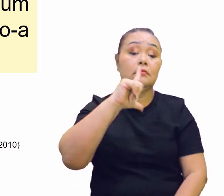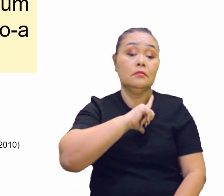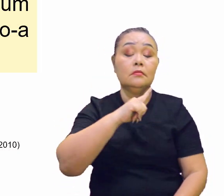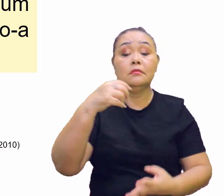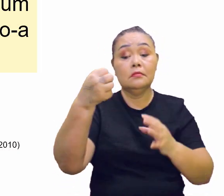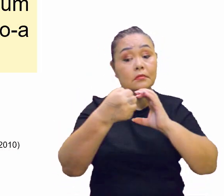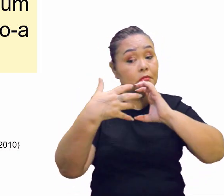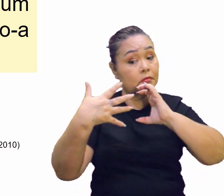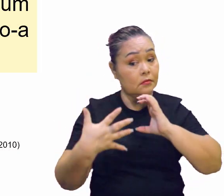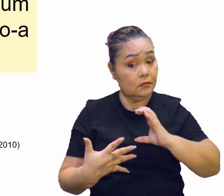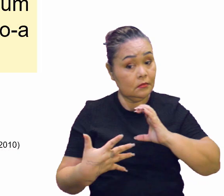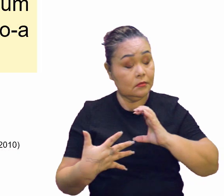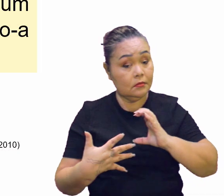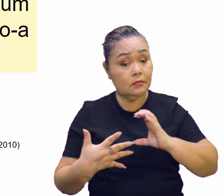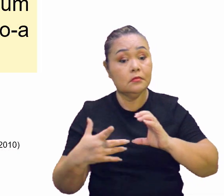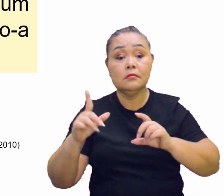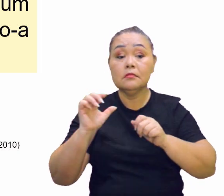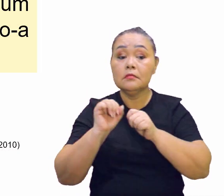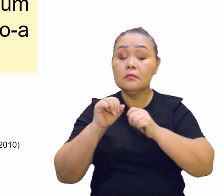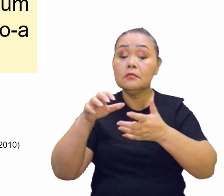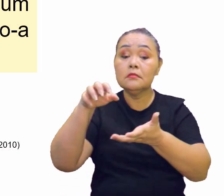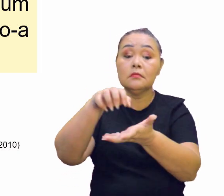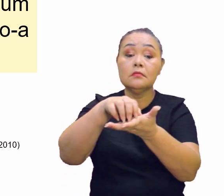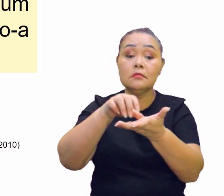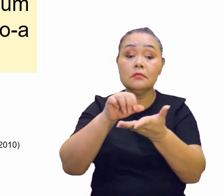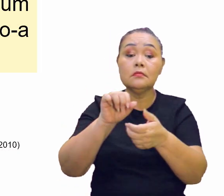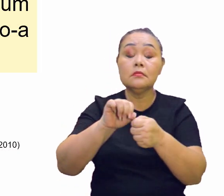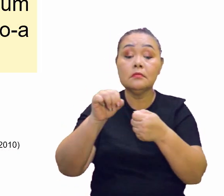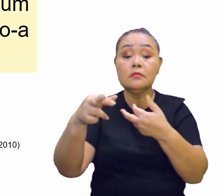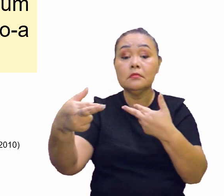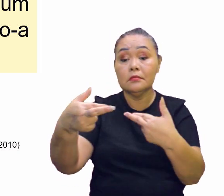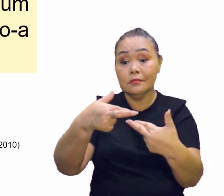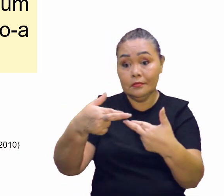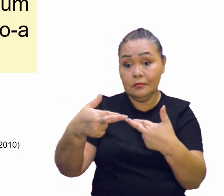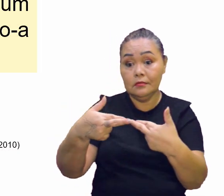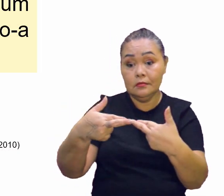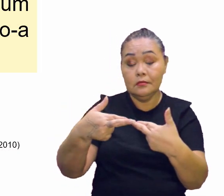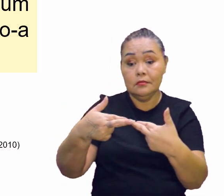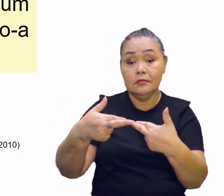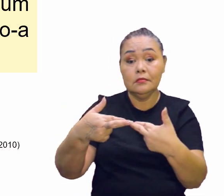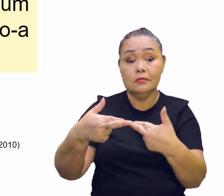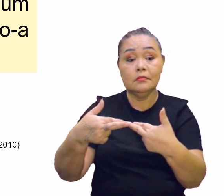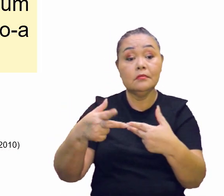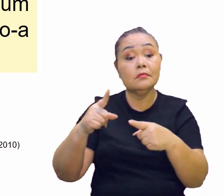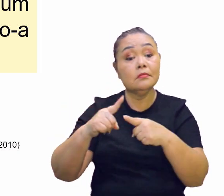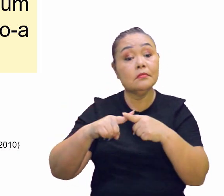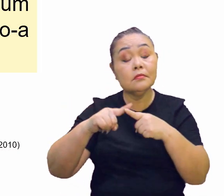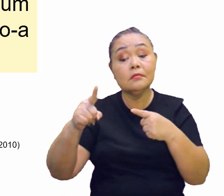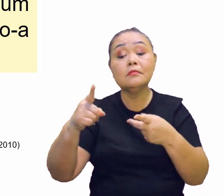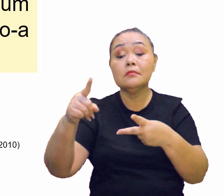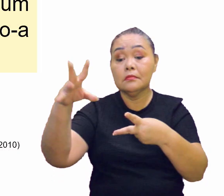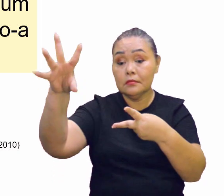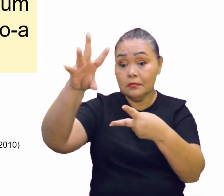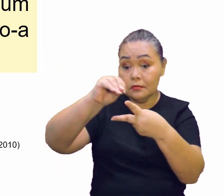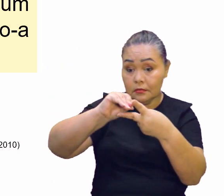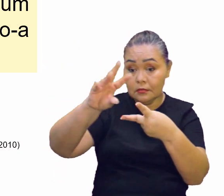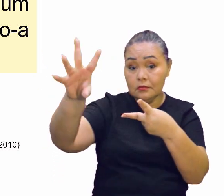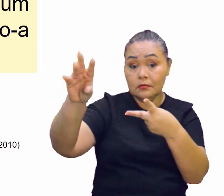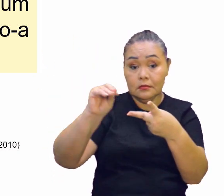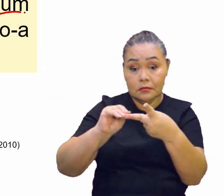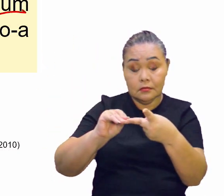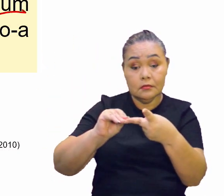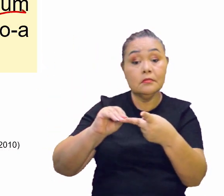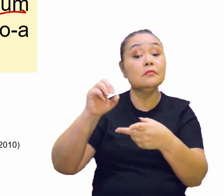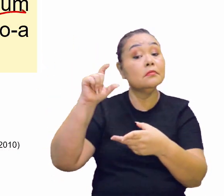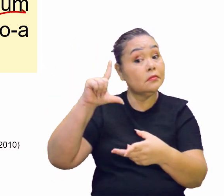essas características. E uma regionalização pode ser interrelacionar mais de um desses aspectos, desde